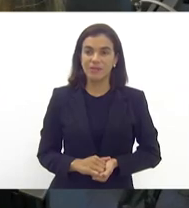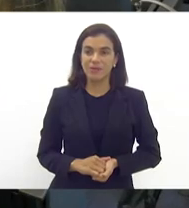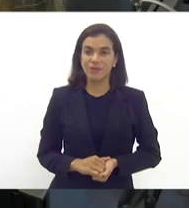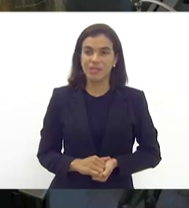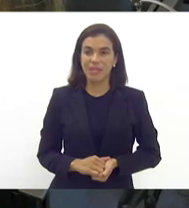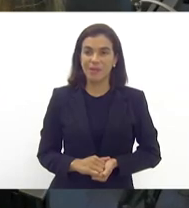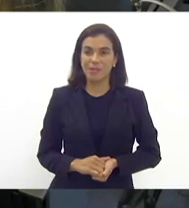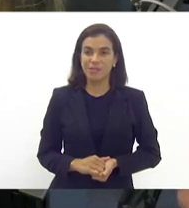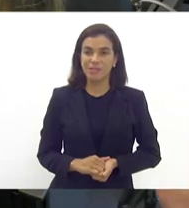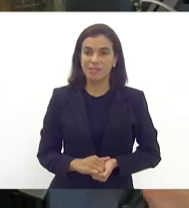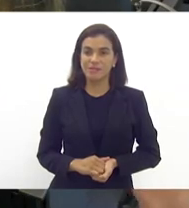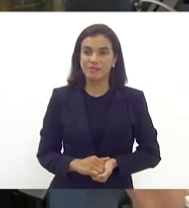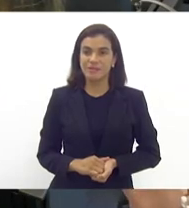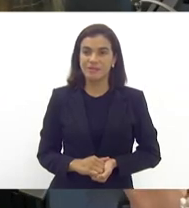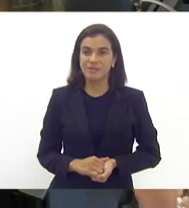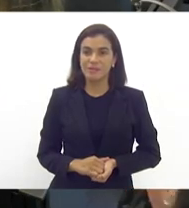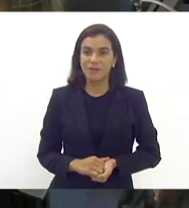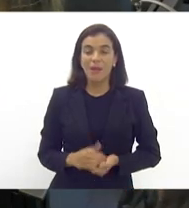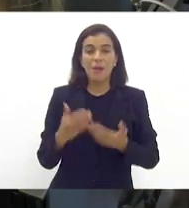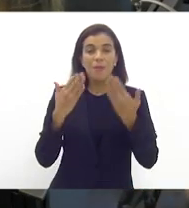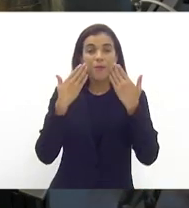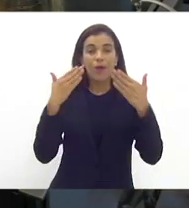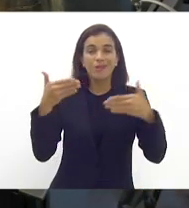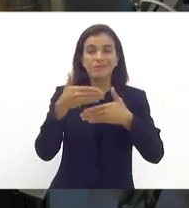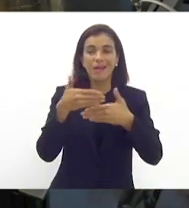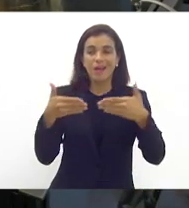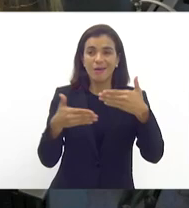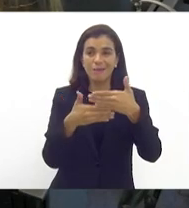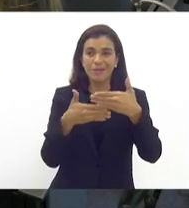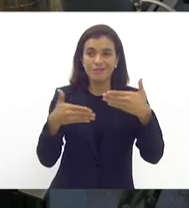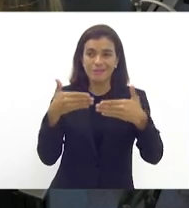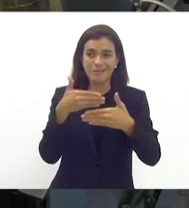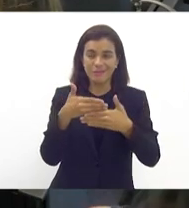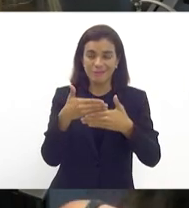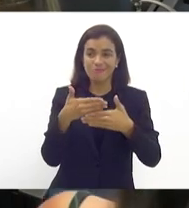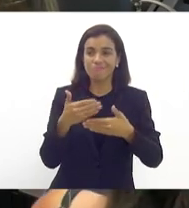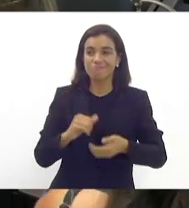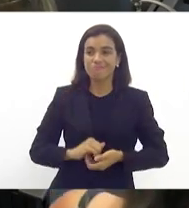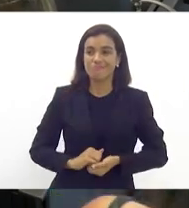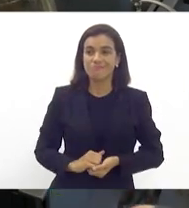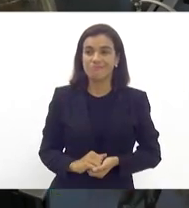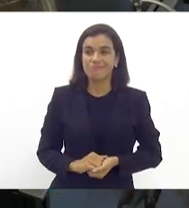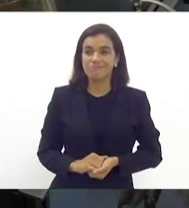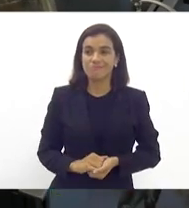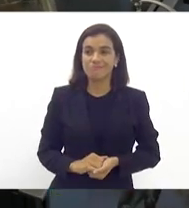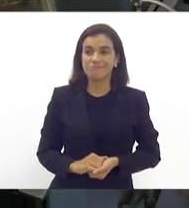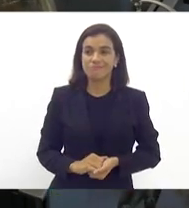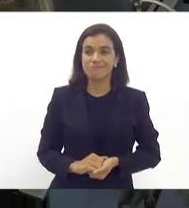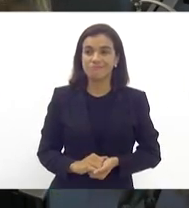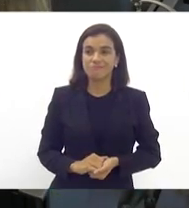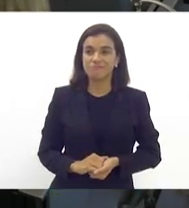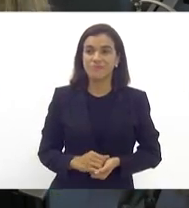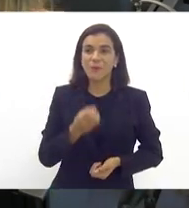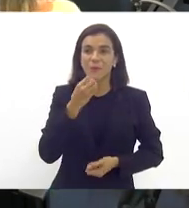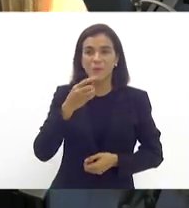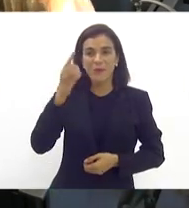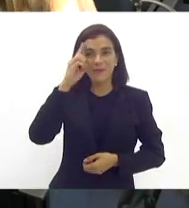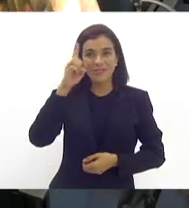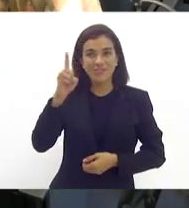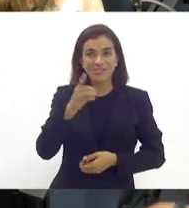né É porque por causa da apresentação né ela vai fazer apresentação acho que fico aqui bom